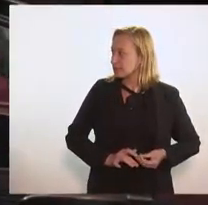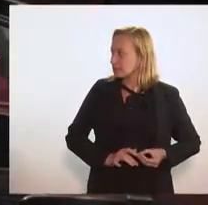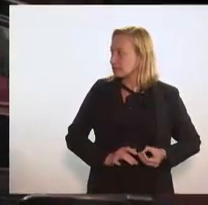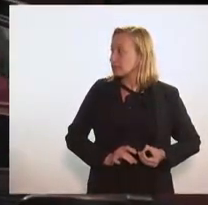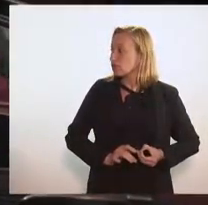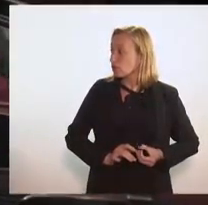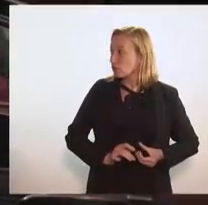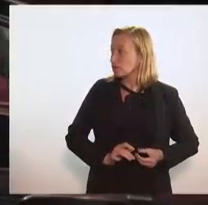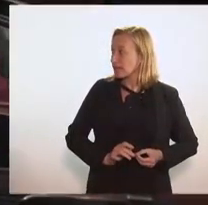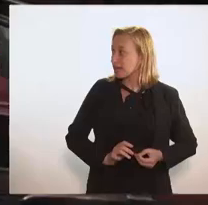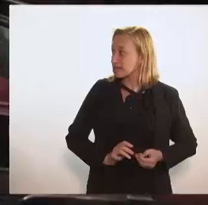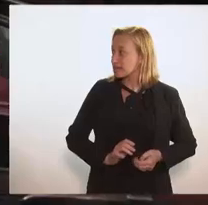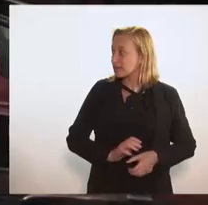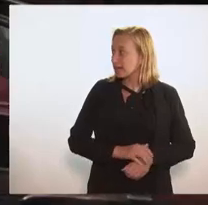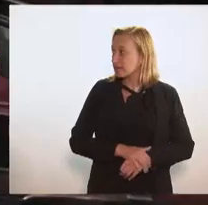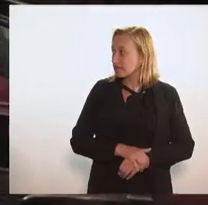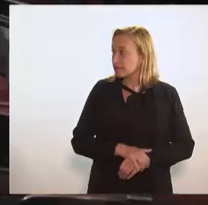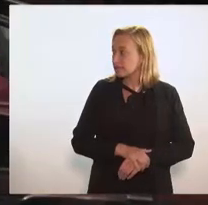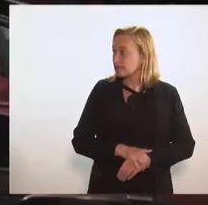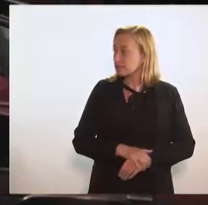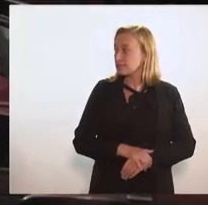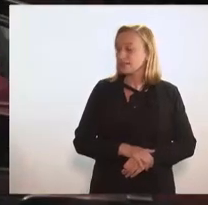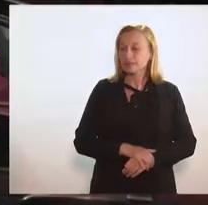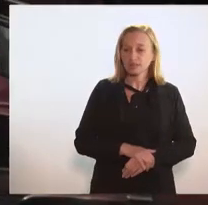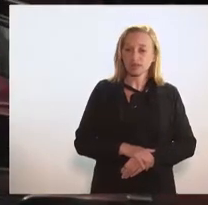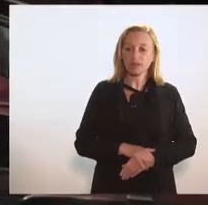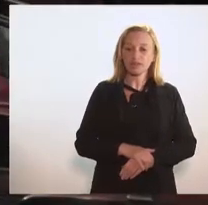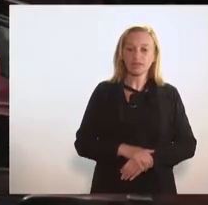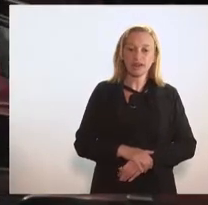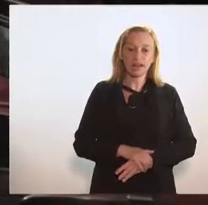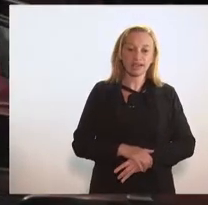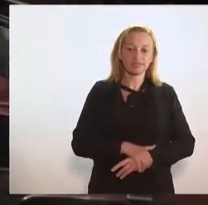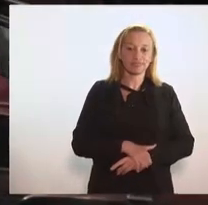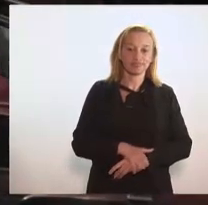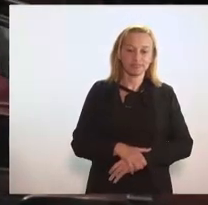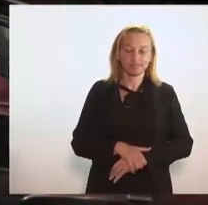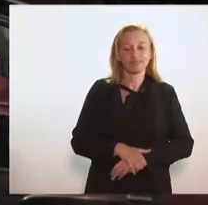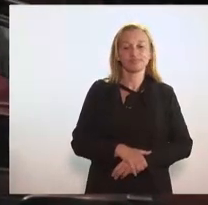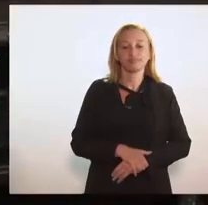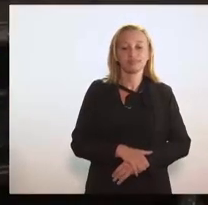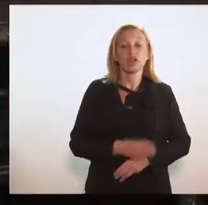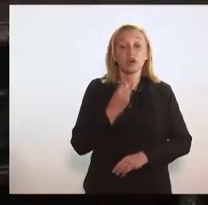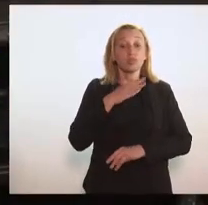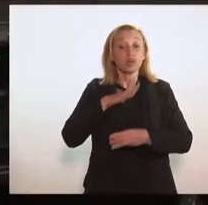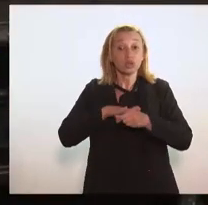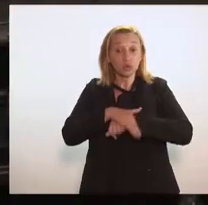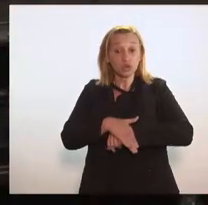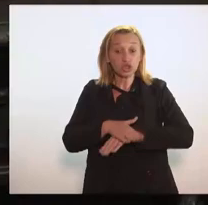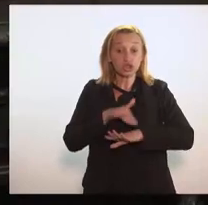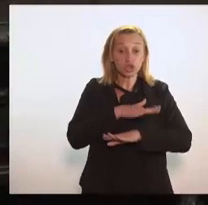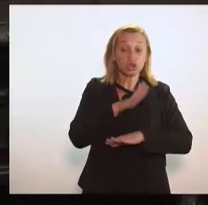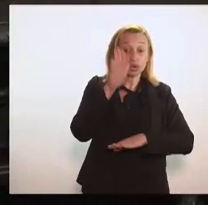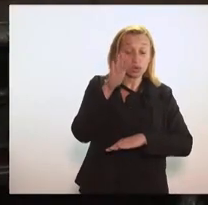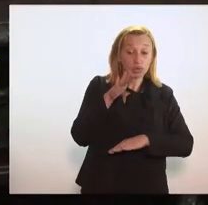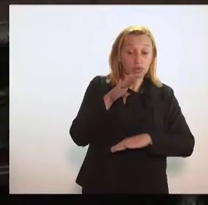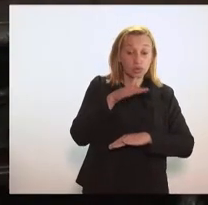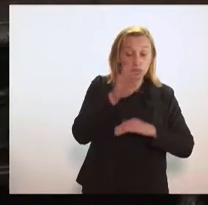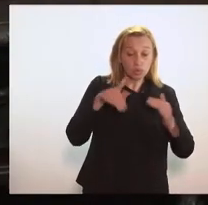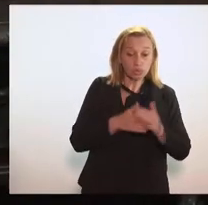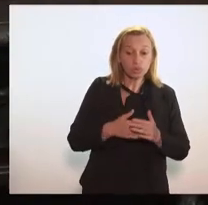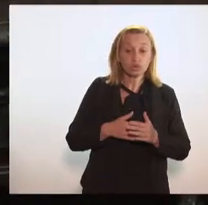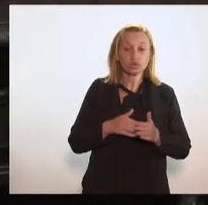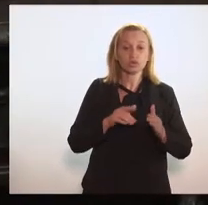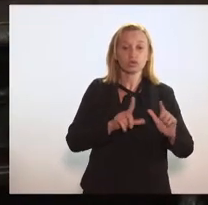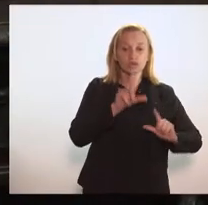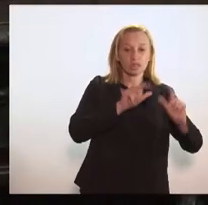E aí Oi boa noite a todos boa noite a todos que nos assistem